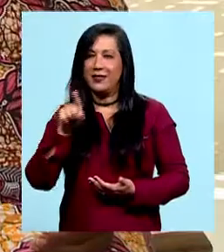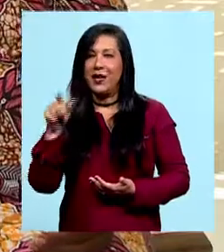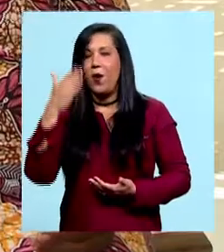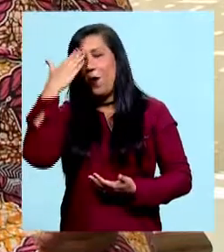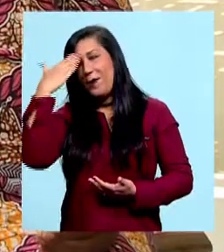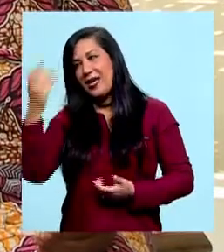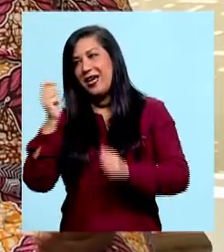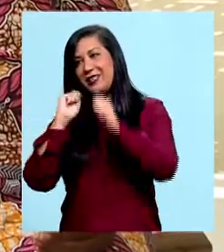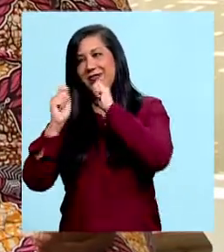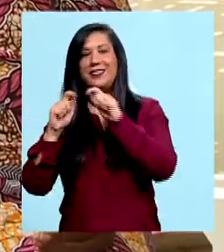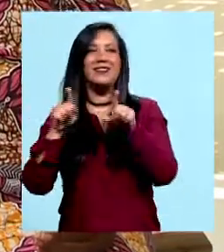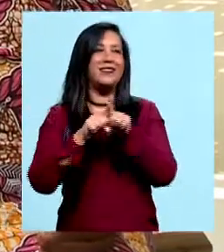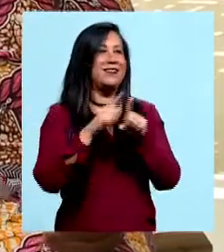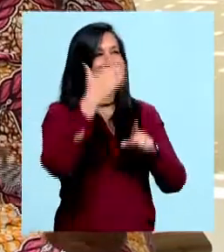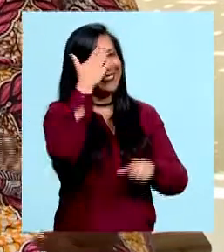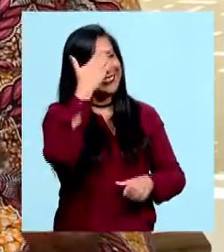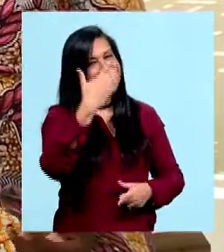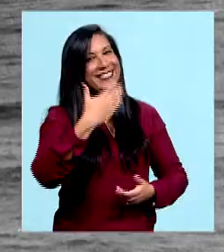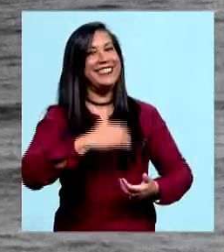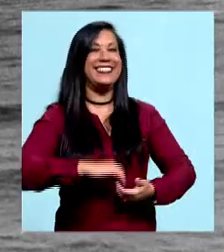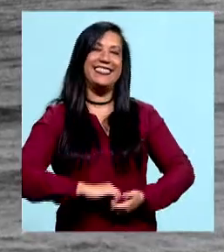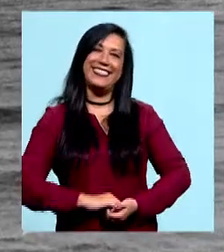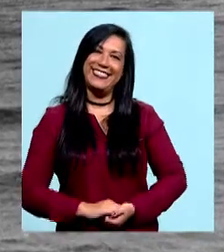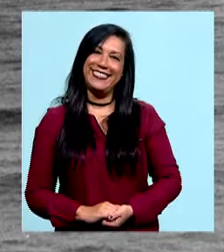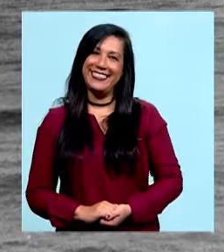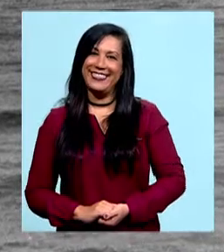entrevista. Muito obrigada.